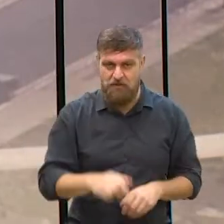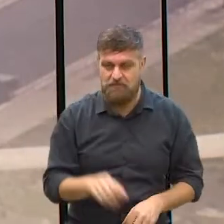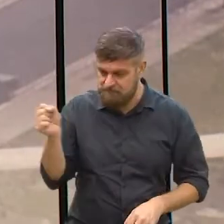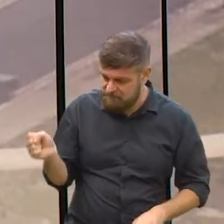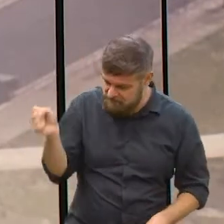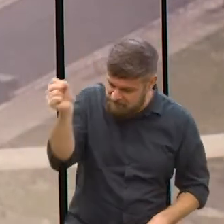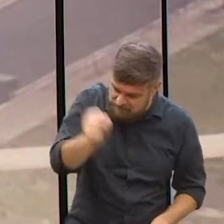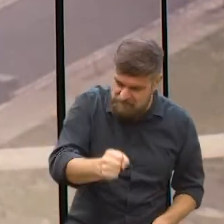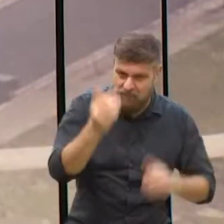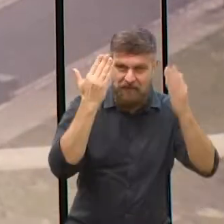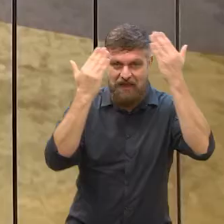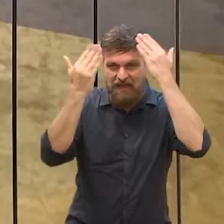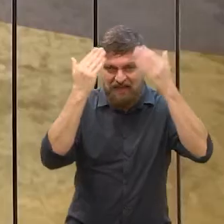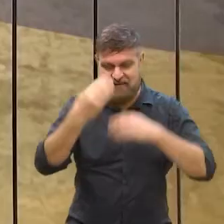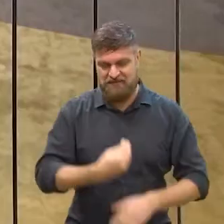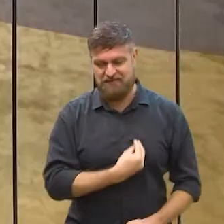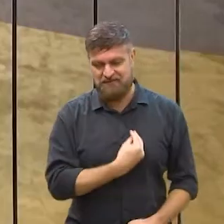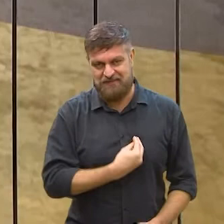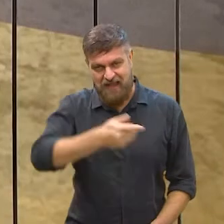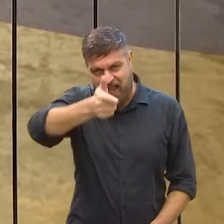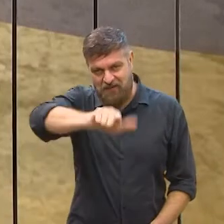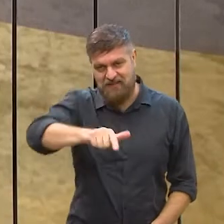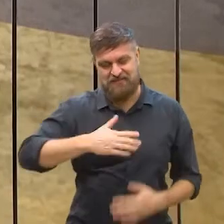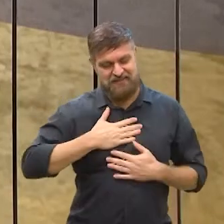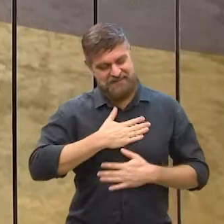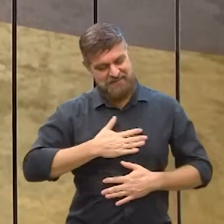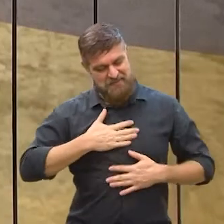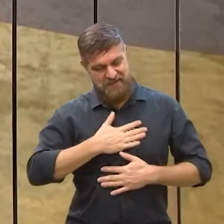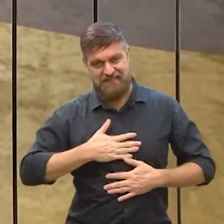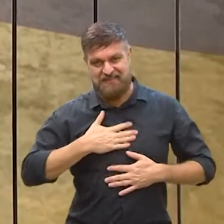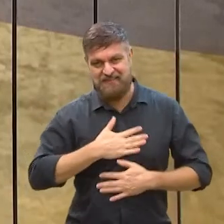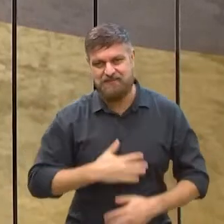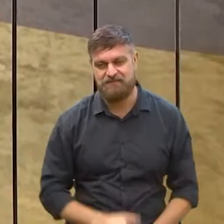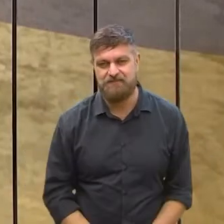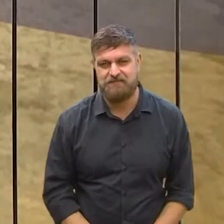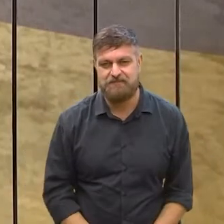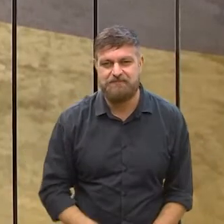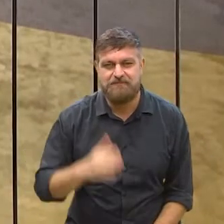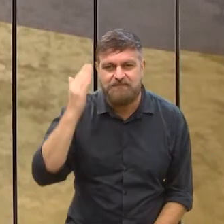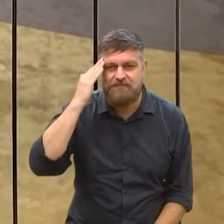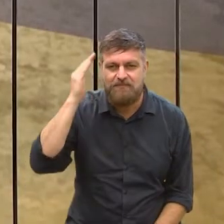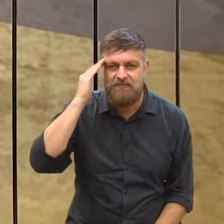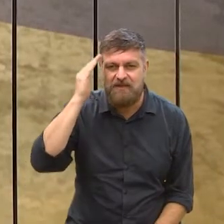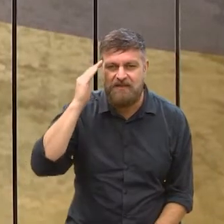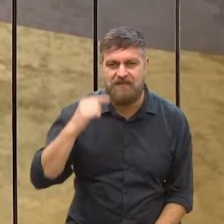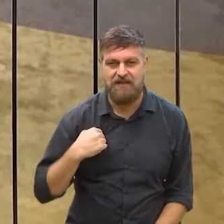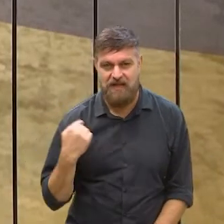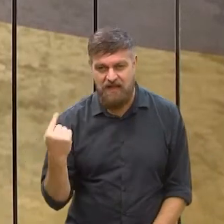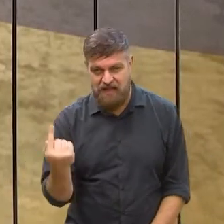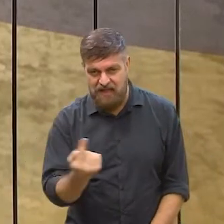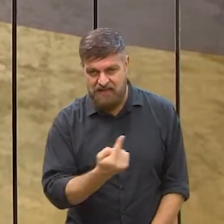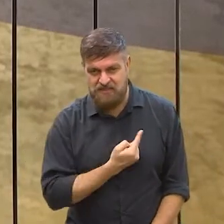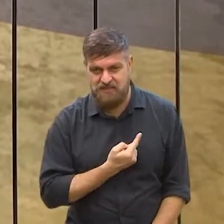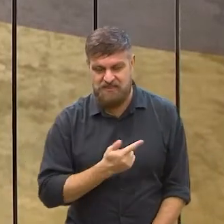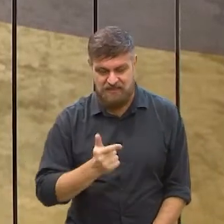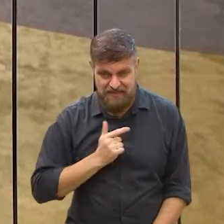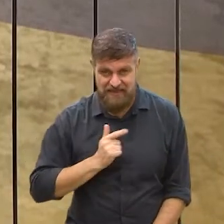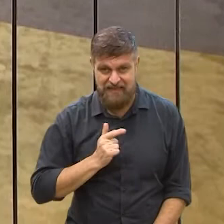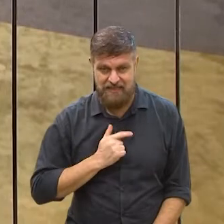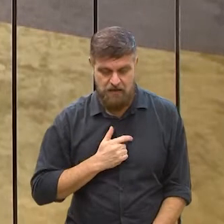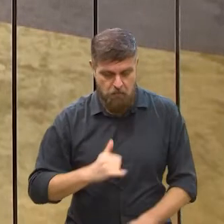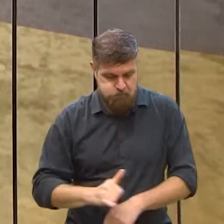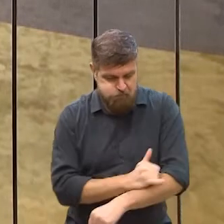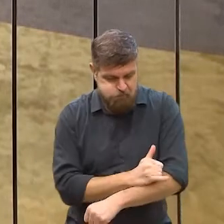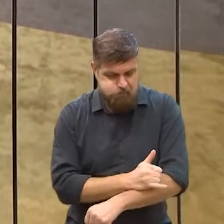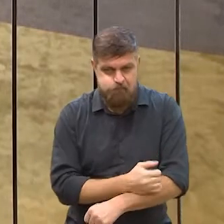certeza a Cristiane vai estar aqui conosco. Muito obrigada por tua participação. Será um prazer. E entender que a gente tem, buscando o tratamento da